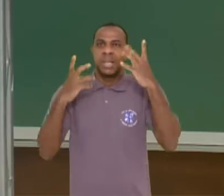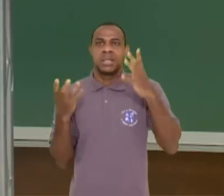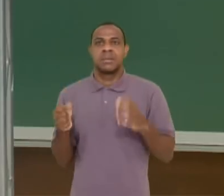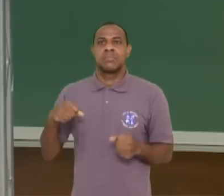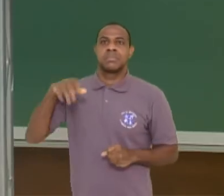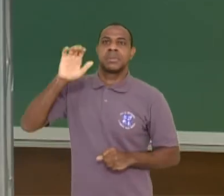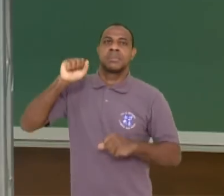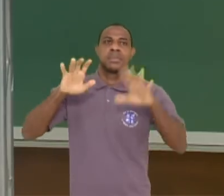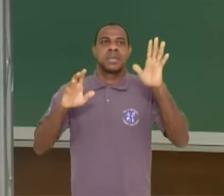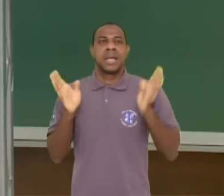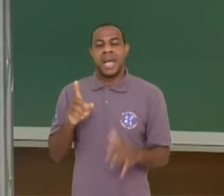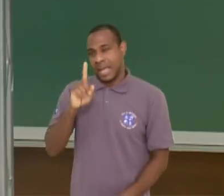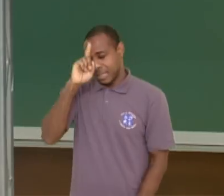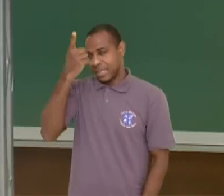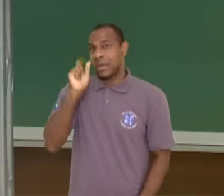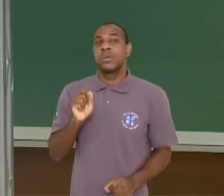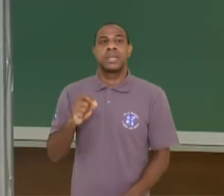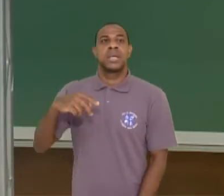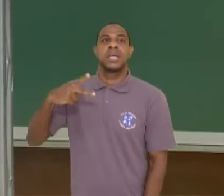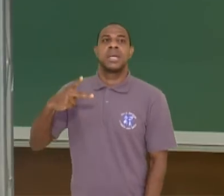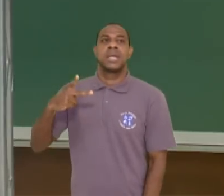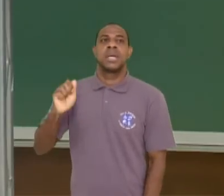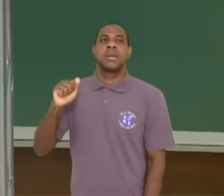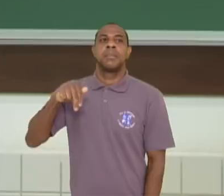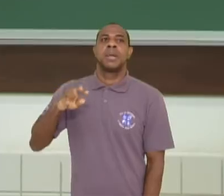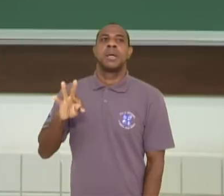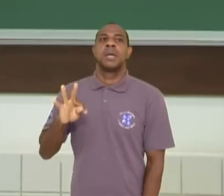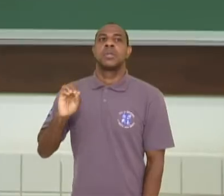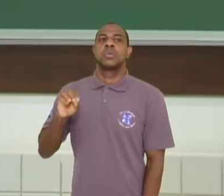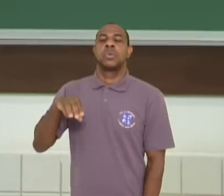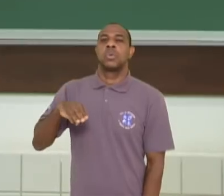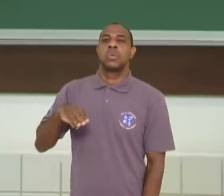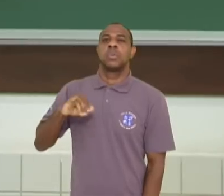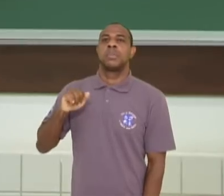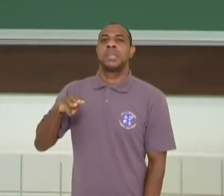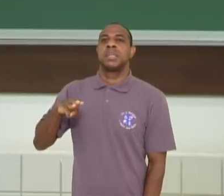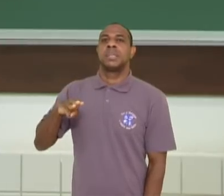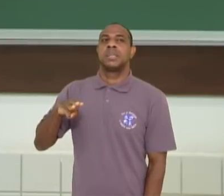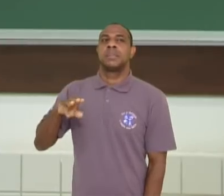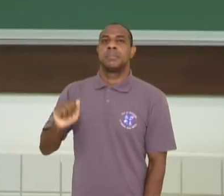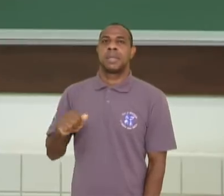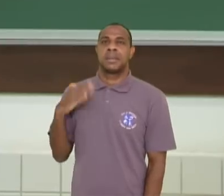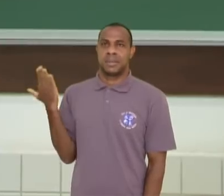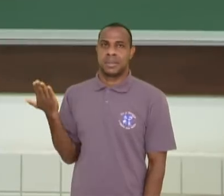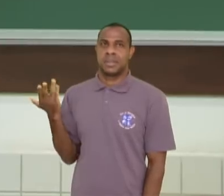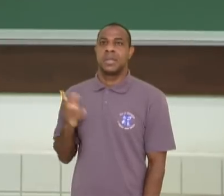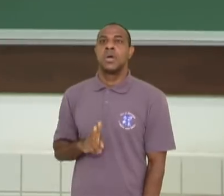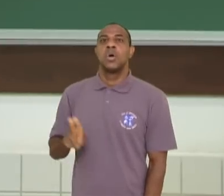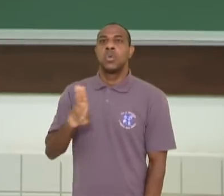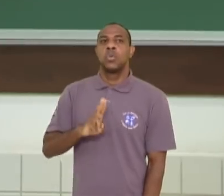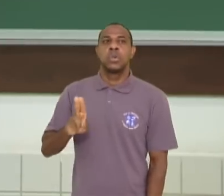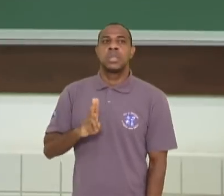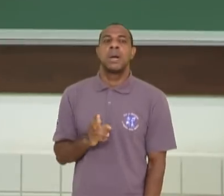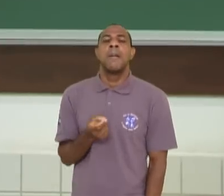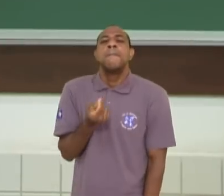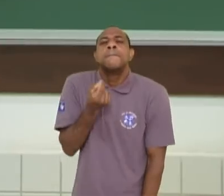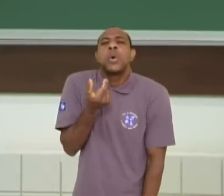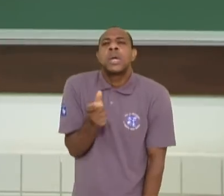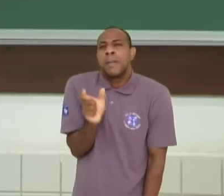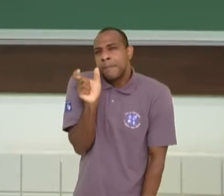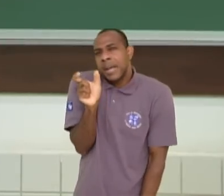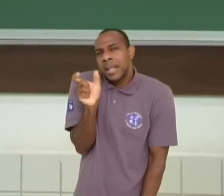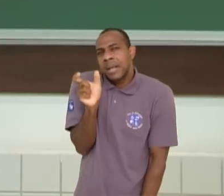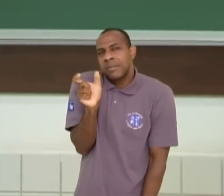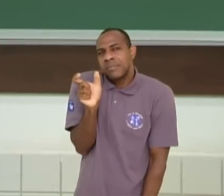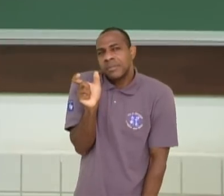da pantomima. Então, o teatro gestual fazendo o menor uso possível de palavras. Às vezes, utilização